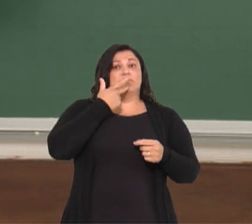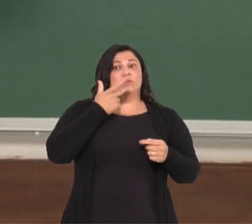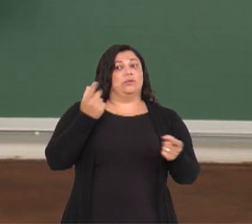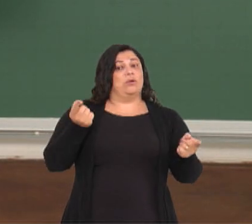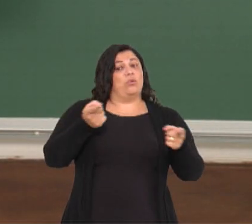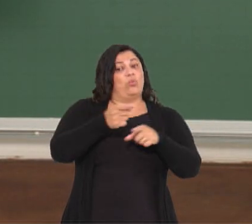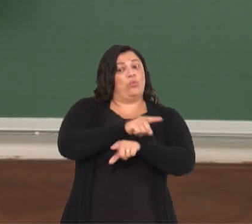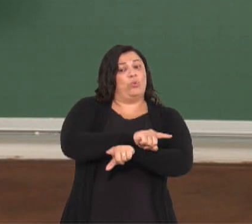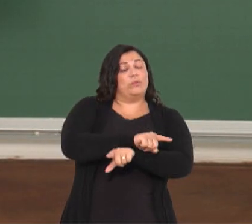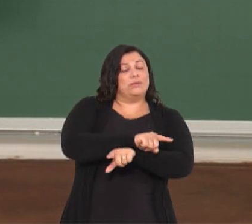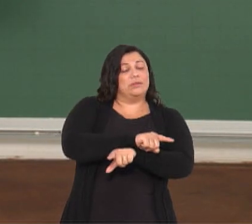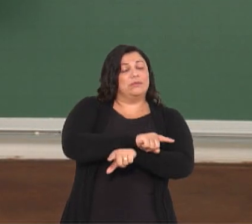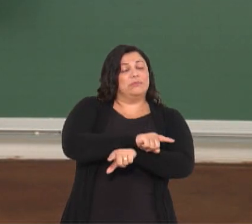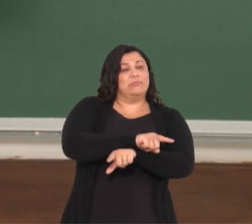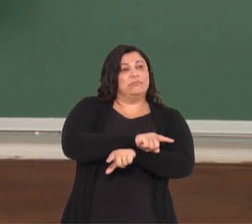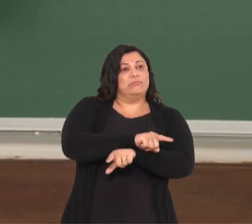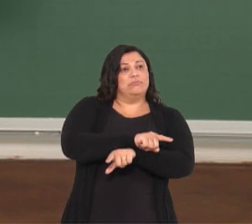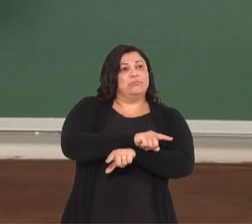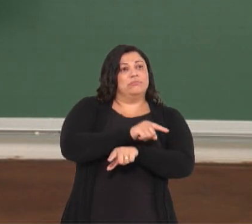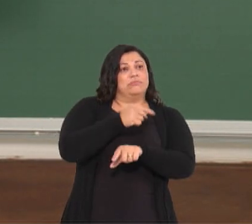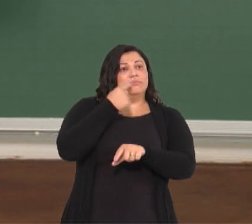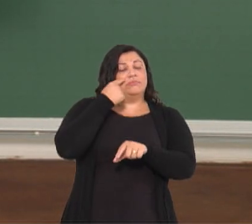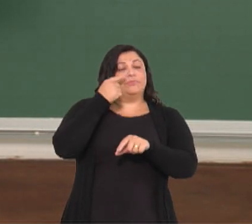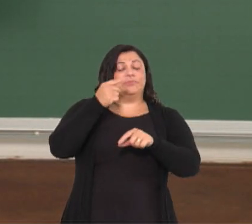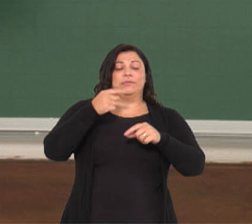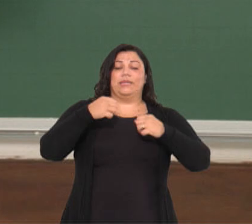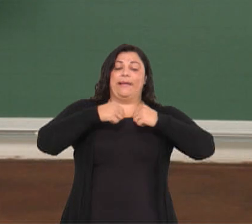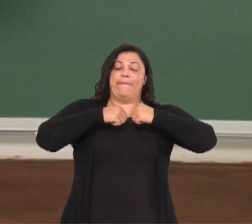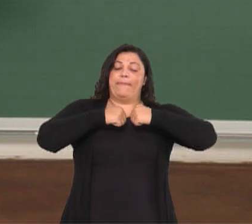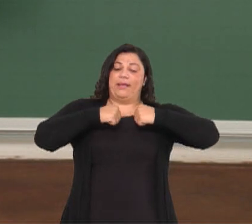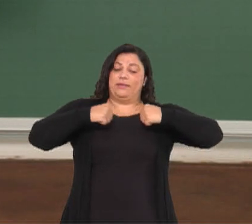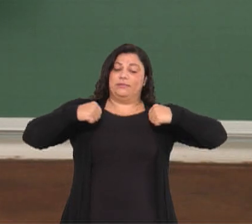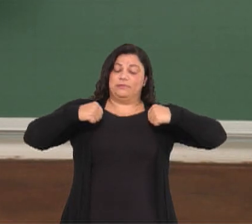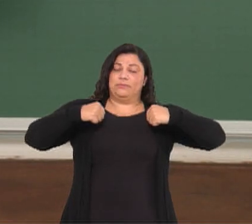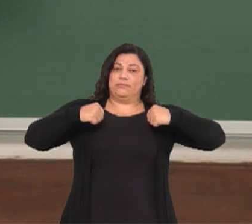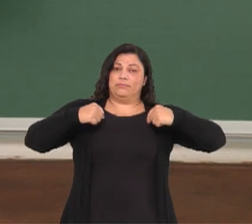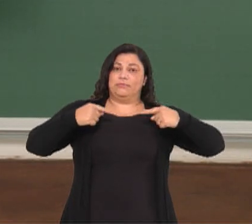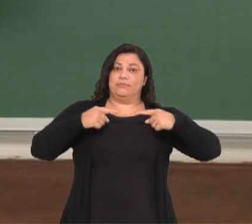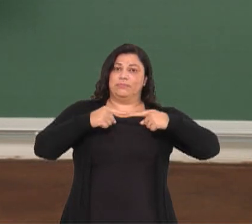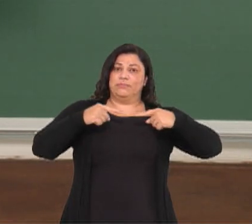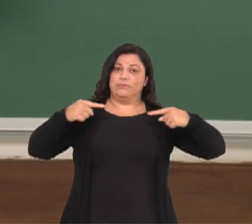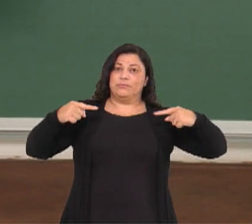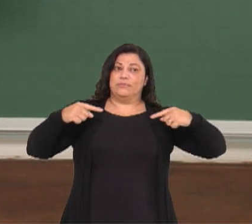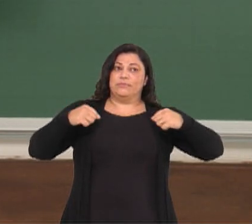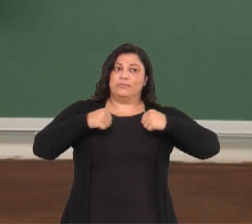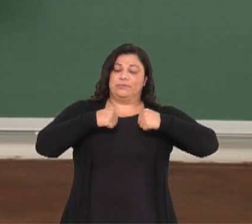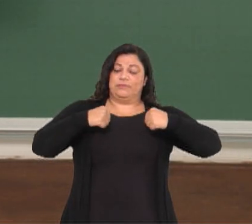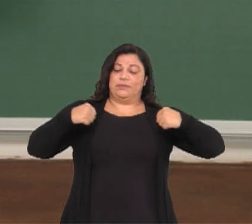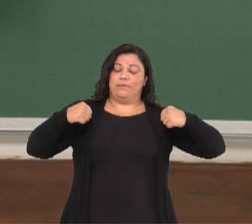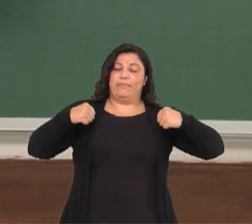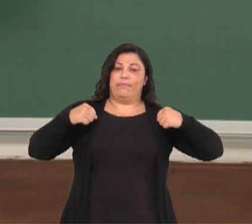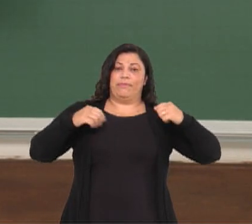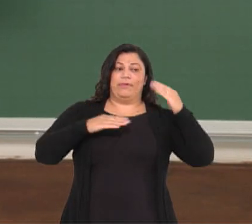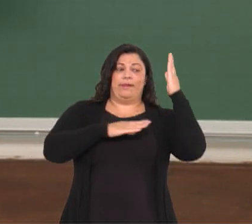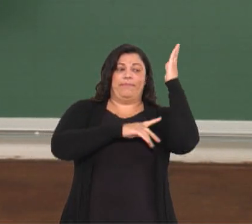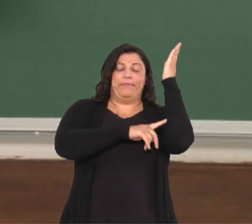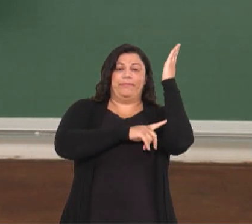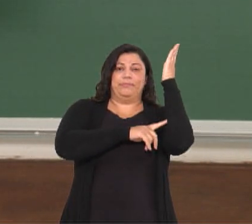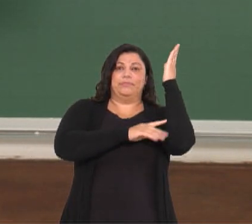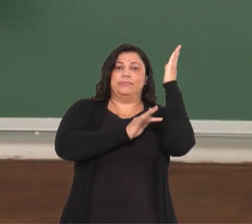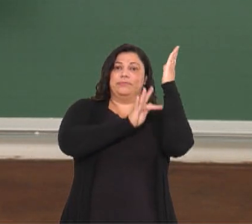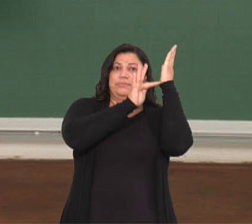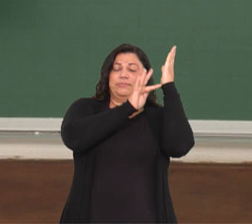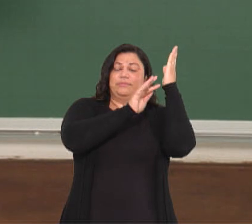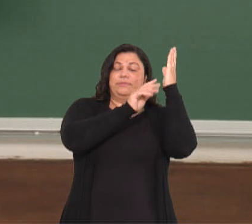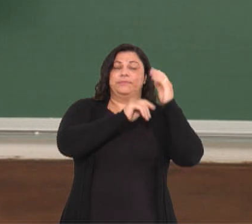falando. A alternativa está falando que quanto mais distantes as cargas, maior seria a força entre elas. Então,